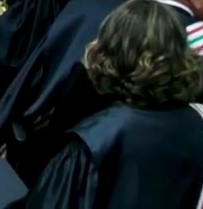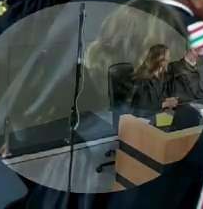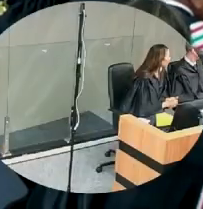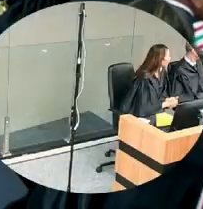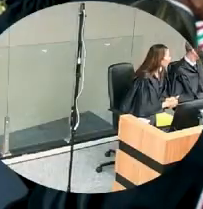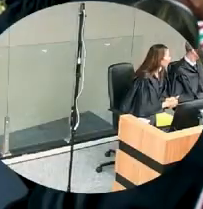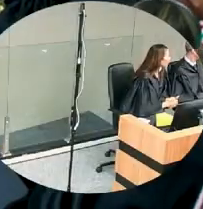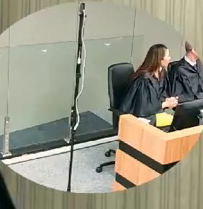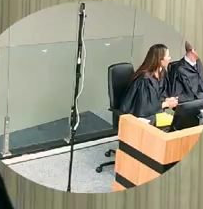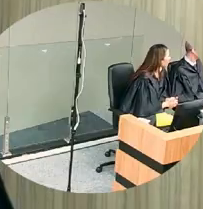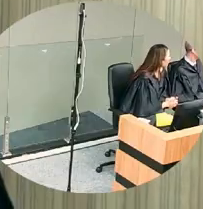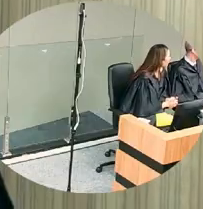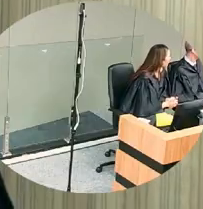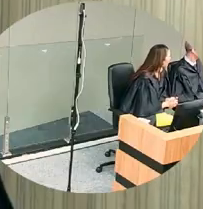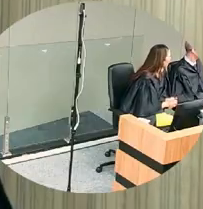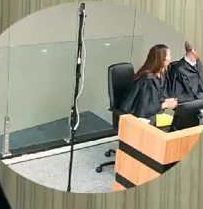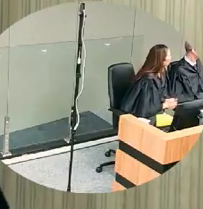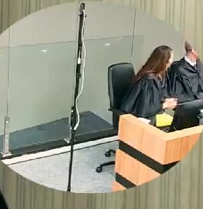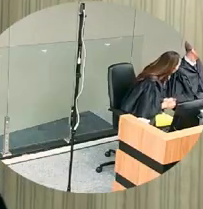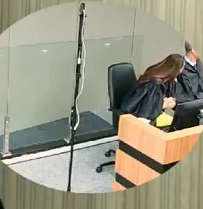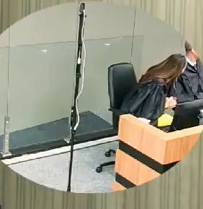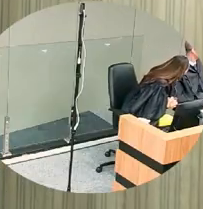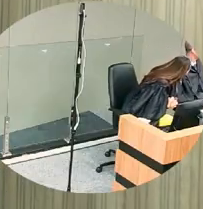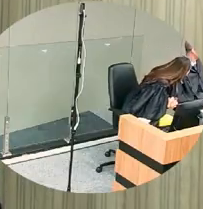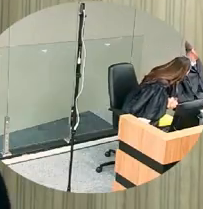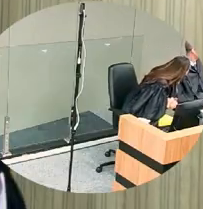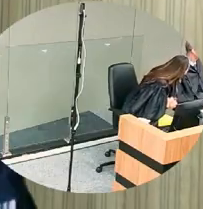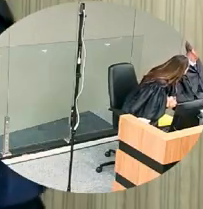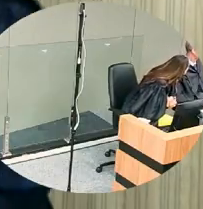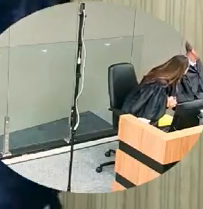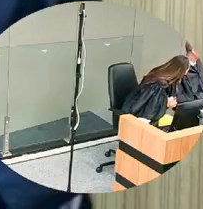declaro encerrada esta sessão